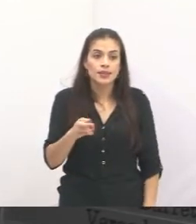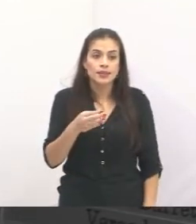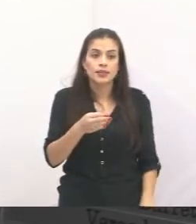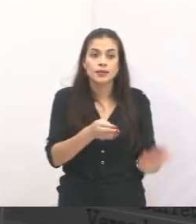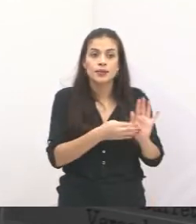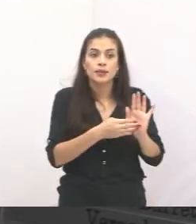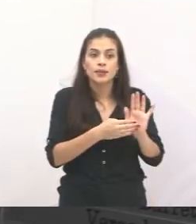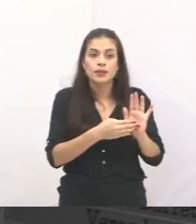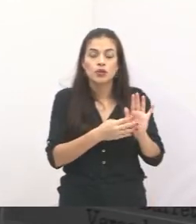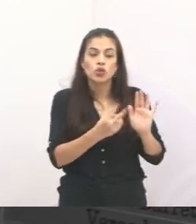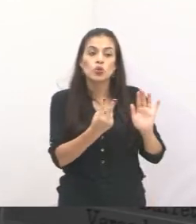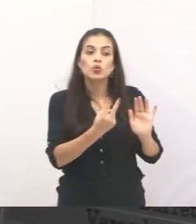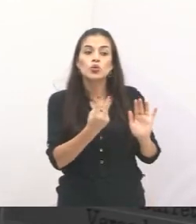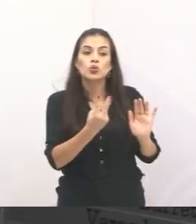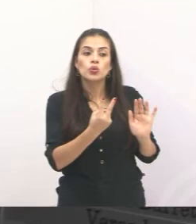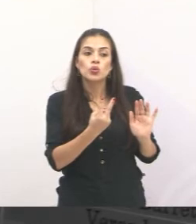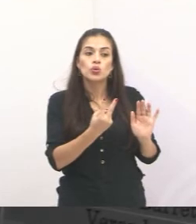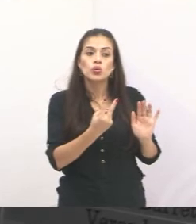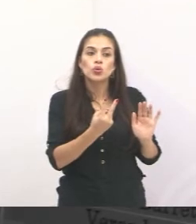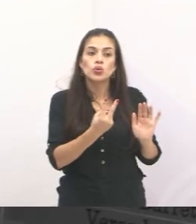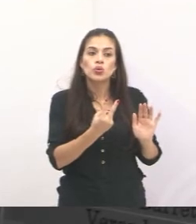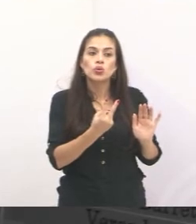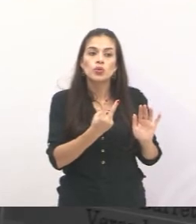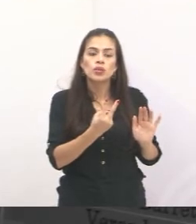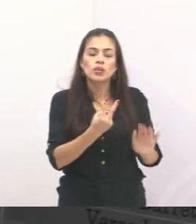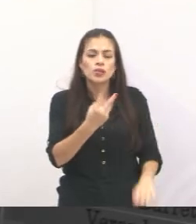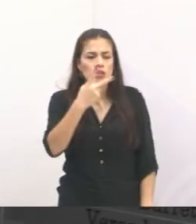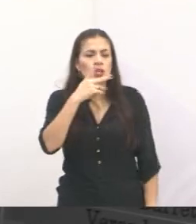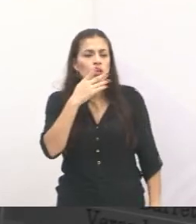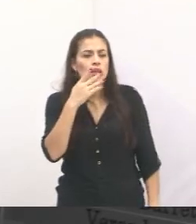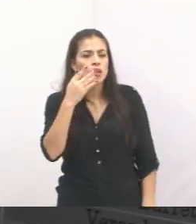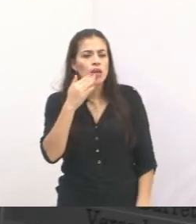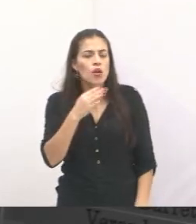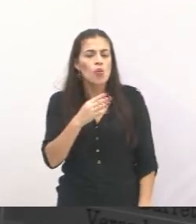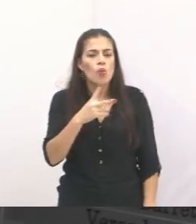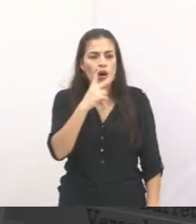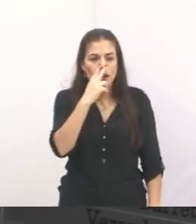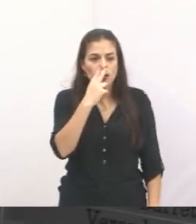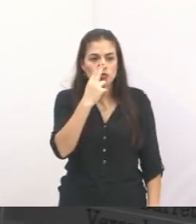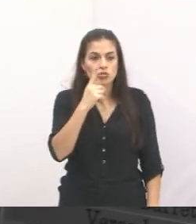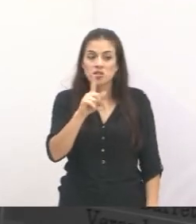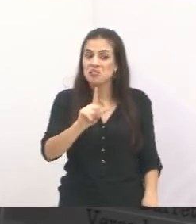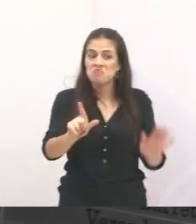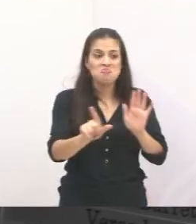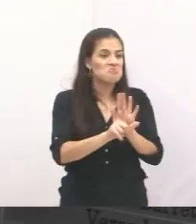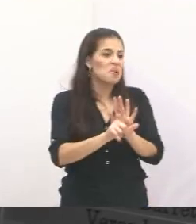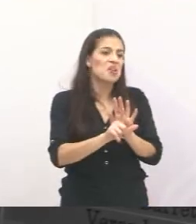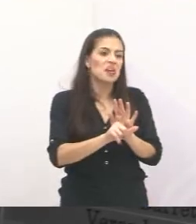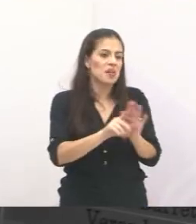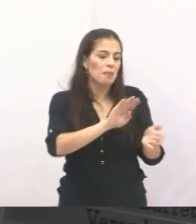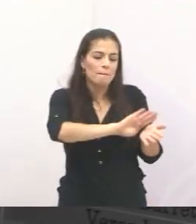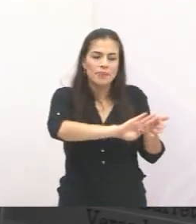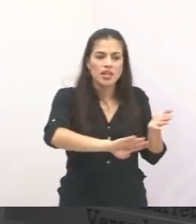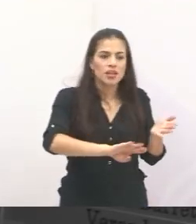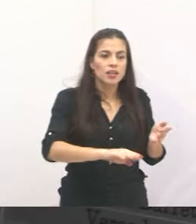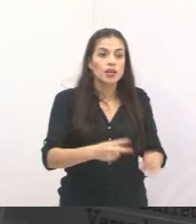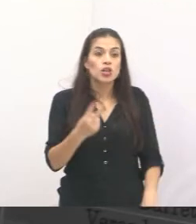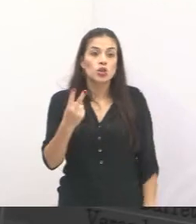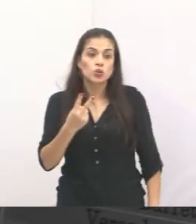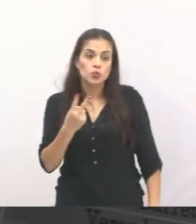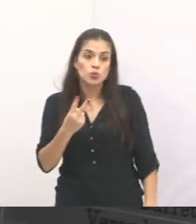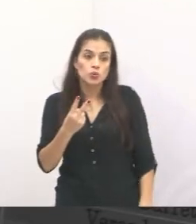estou convencido que legalmente não eram possíveis. 2 foram atendidas parcialmente